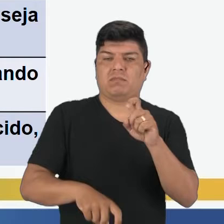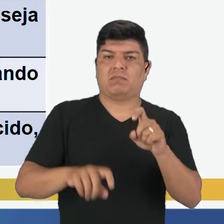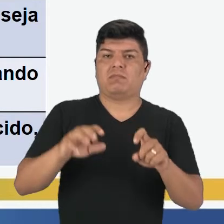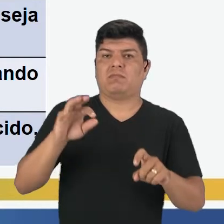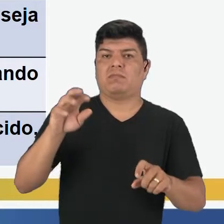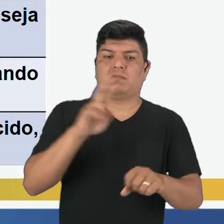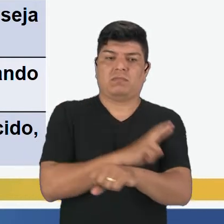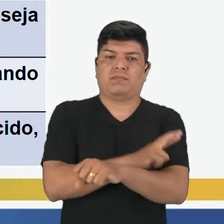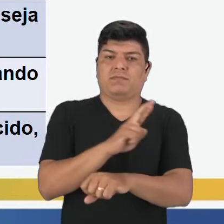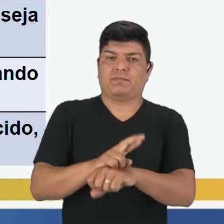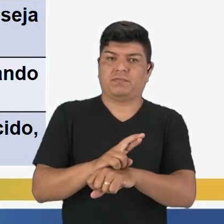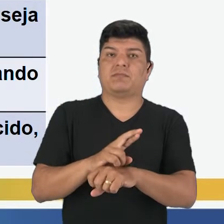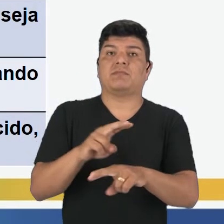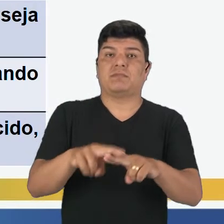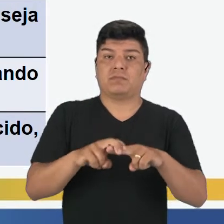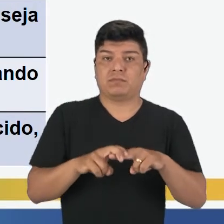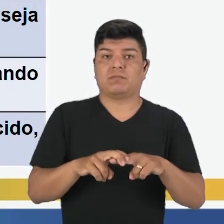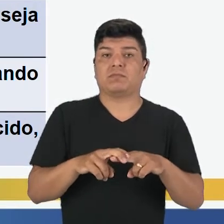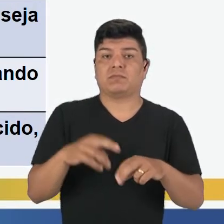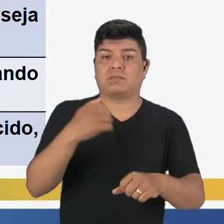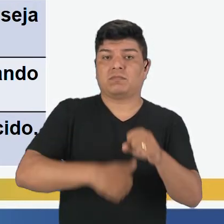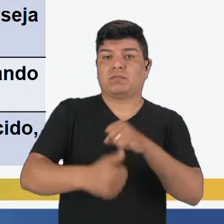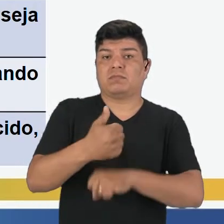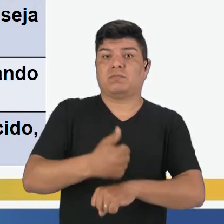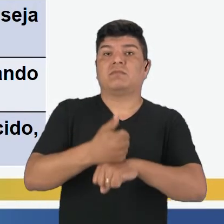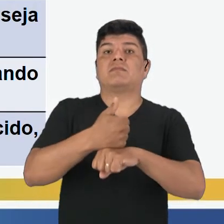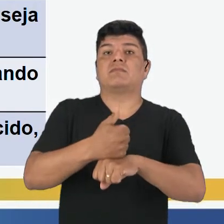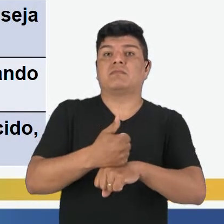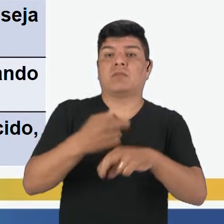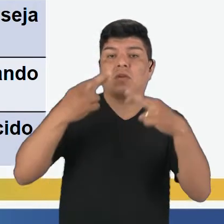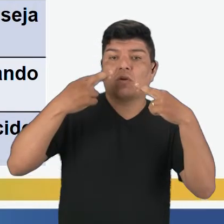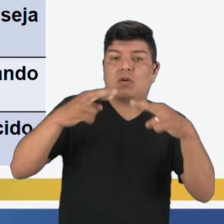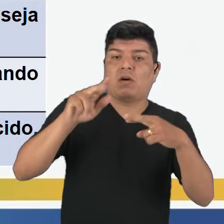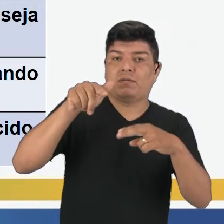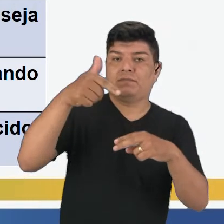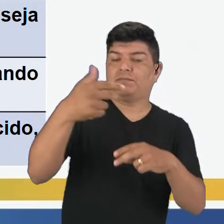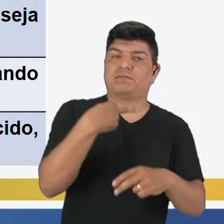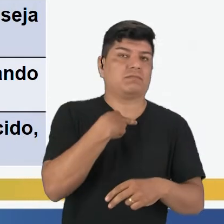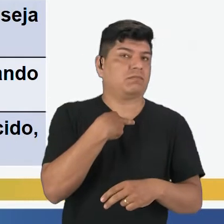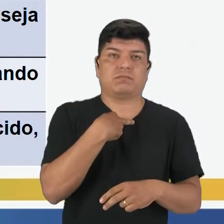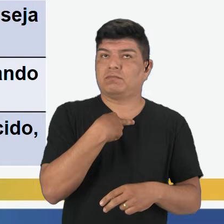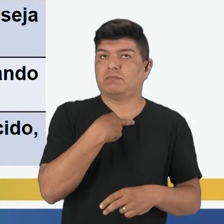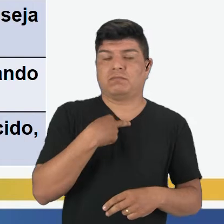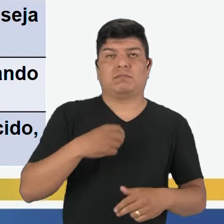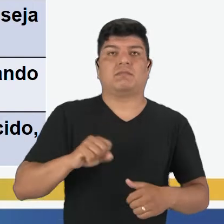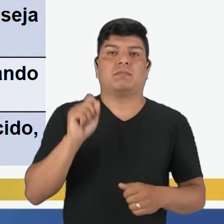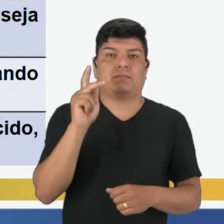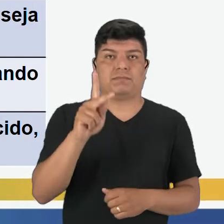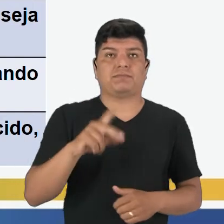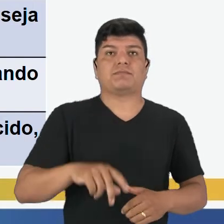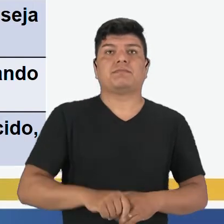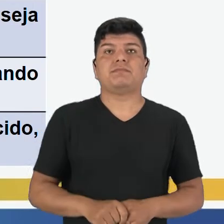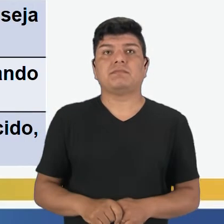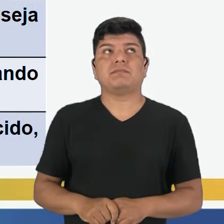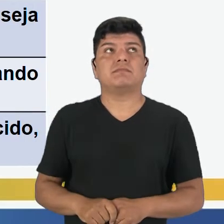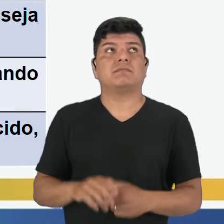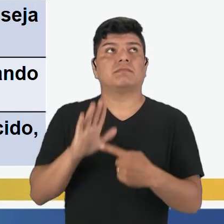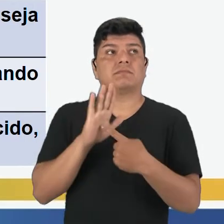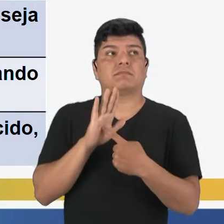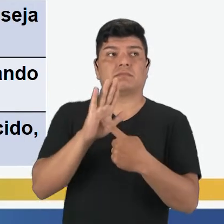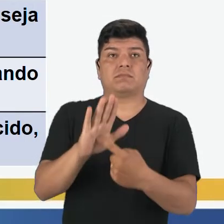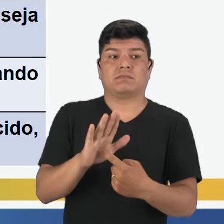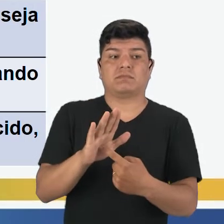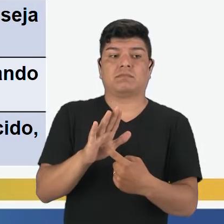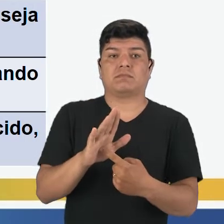religião. Então, como líder religioso, ninguém pode ofender o outro em nenhum sentido, ok? Destacam-se